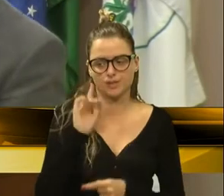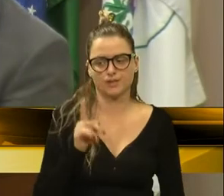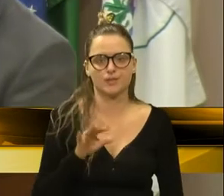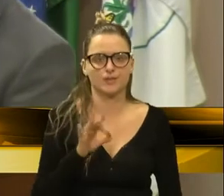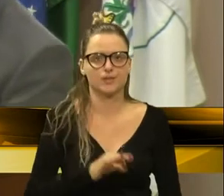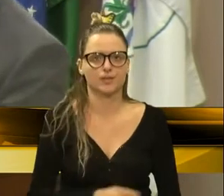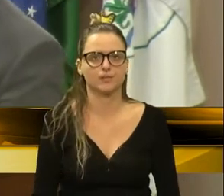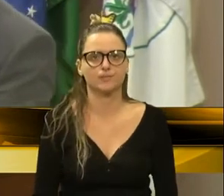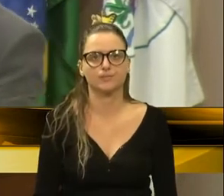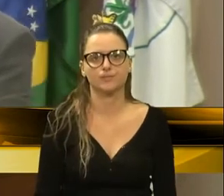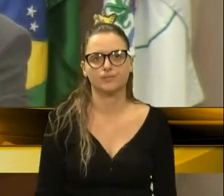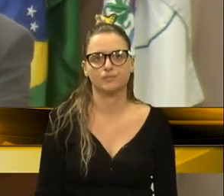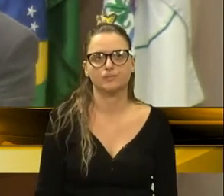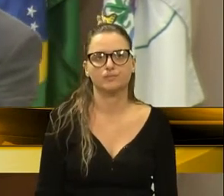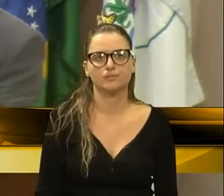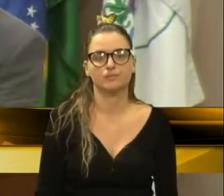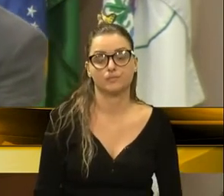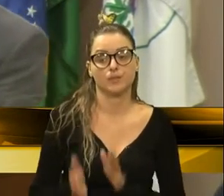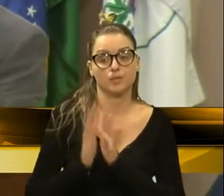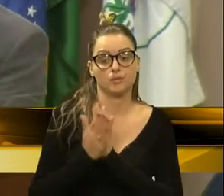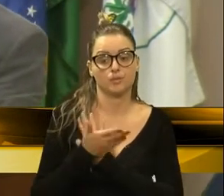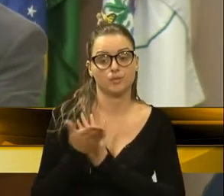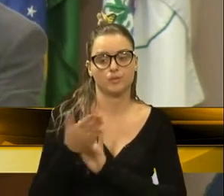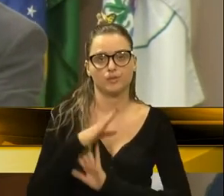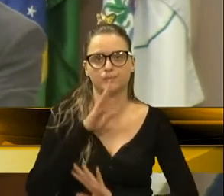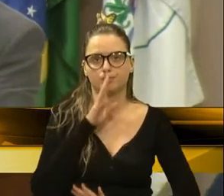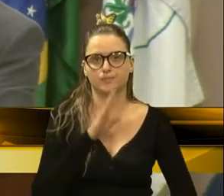certeza. Por gentileza.